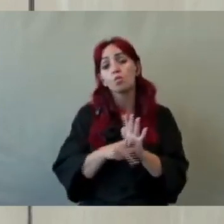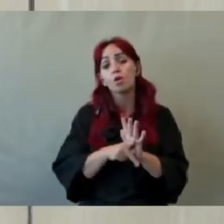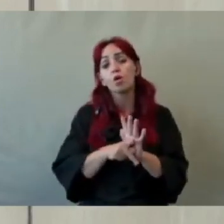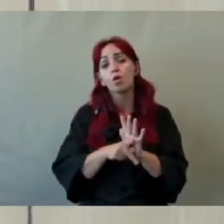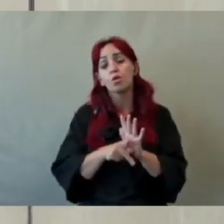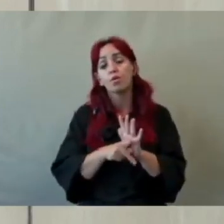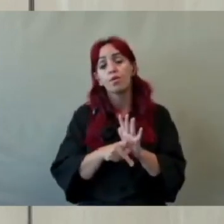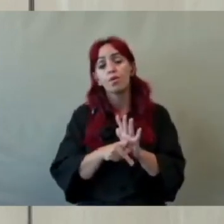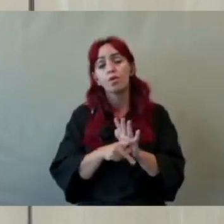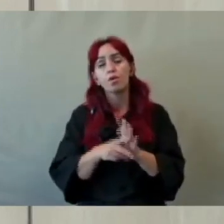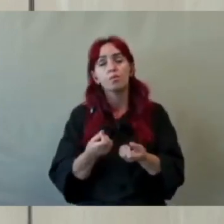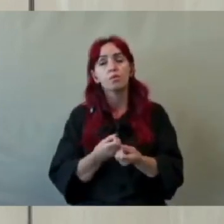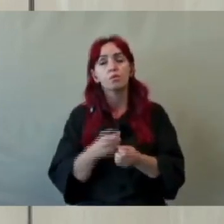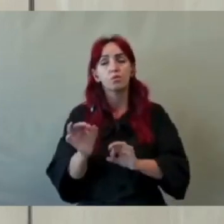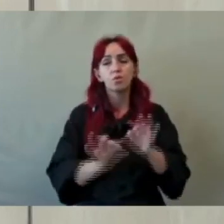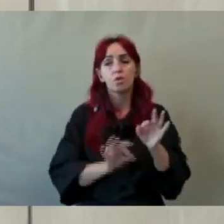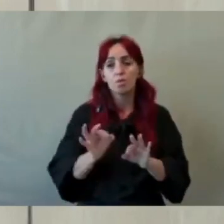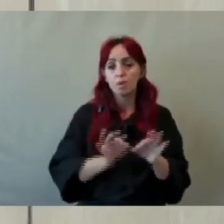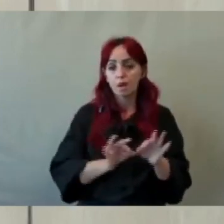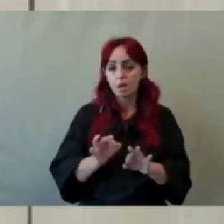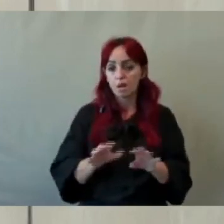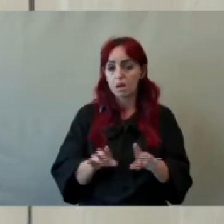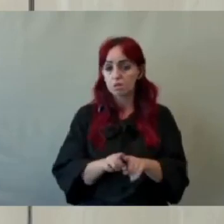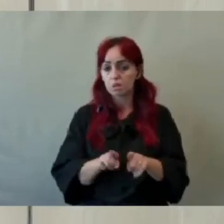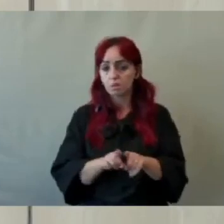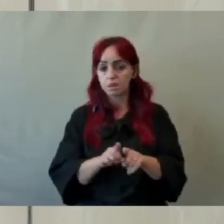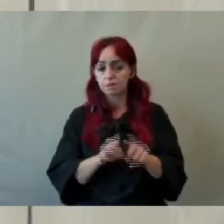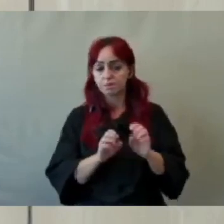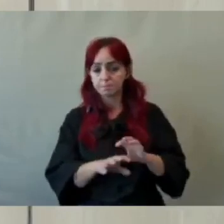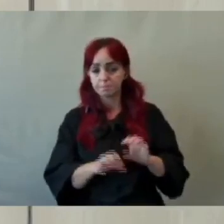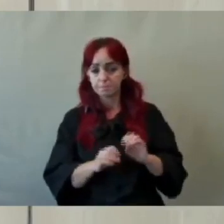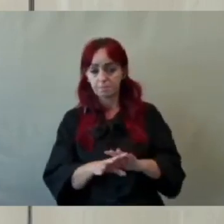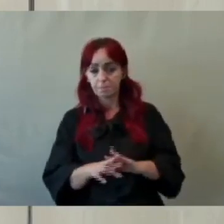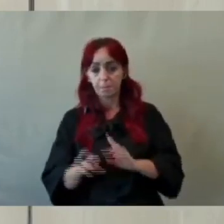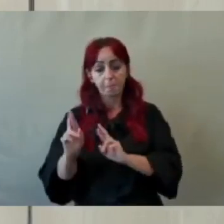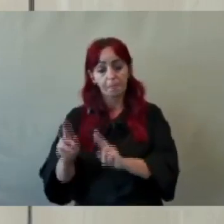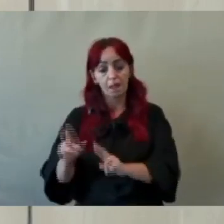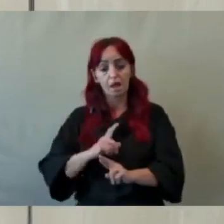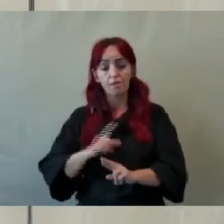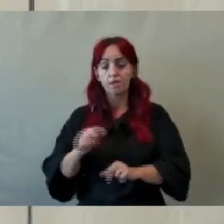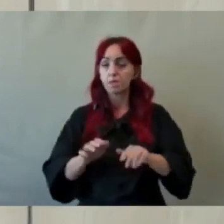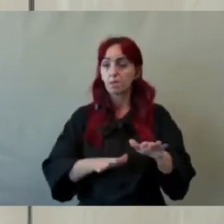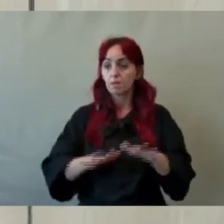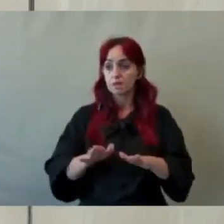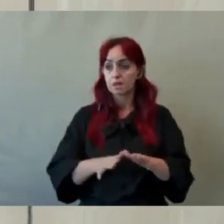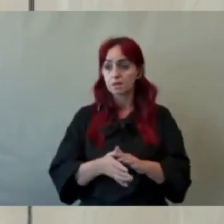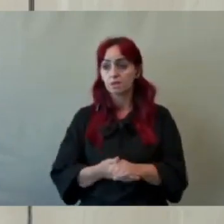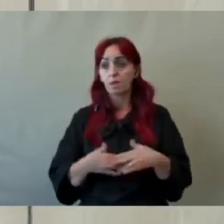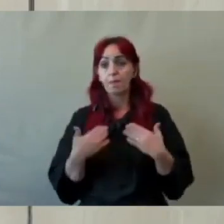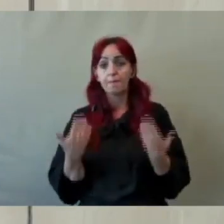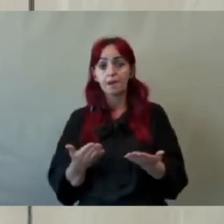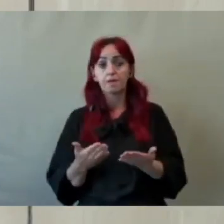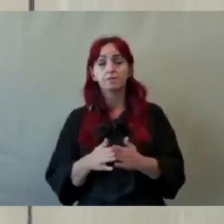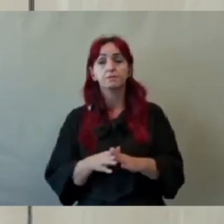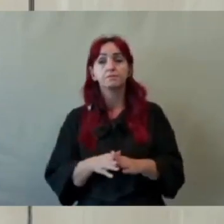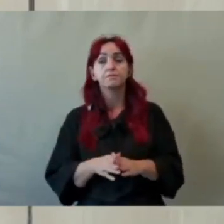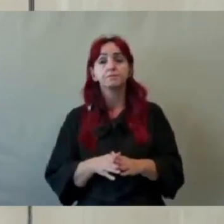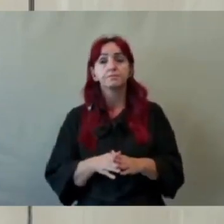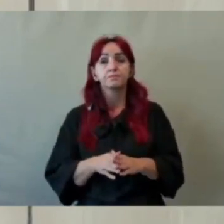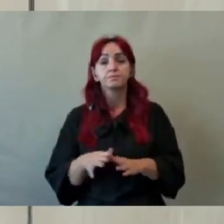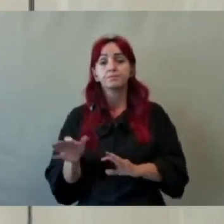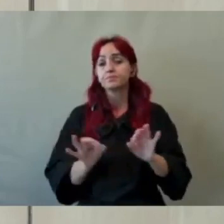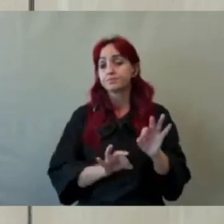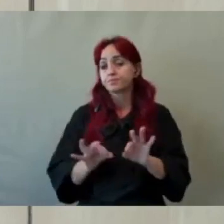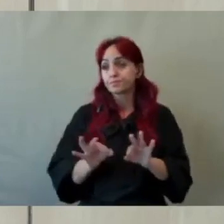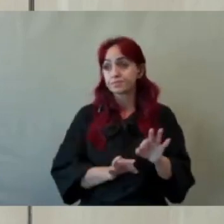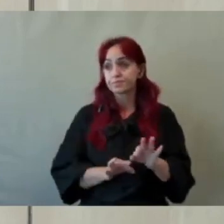ser aprovado este ano nacional. A gente, sim, espera, né, e vai ter mobilização para isso. Mas que o plano atual municipal,